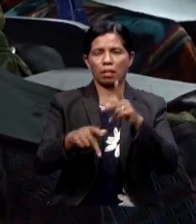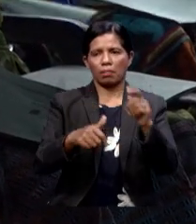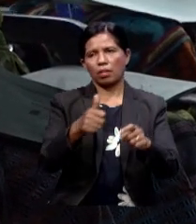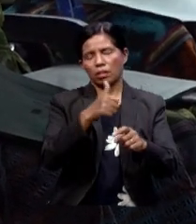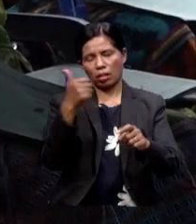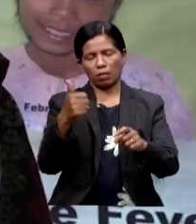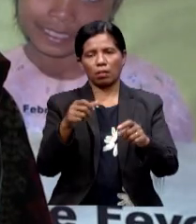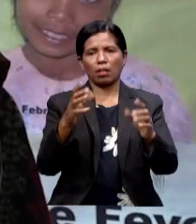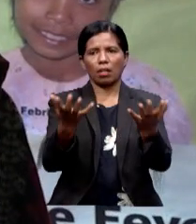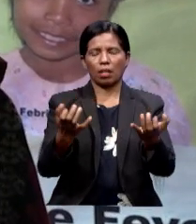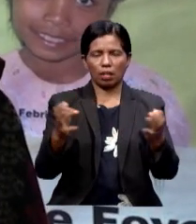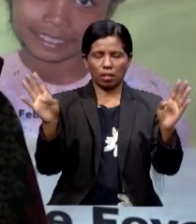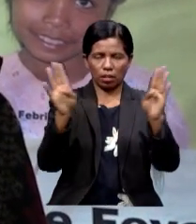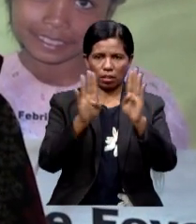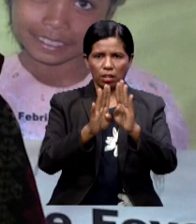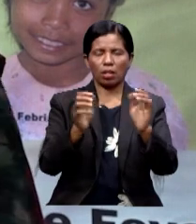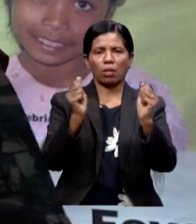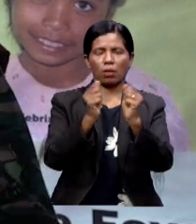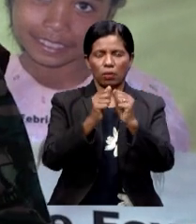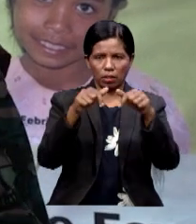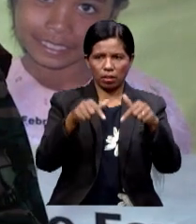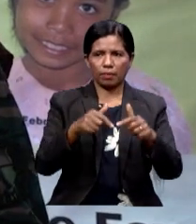Taca. Hoje de nem maca,